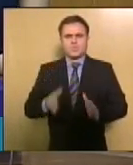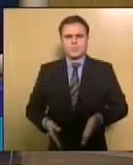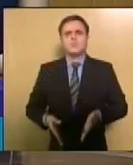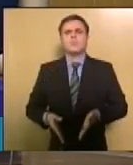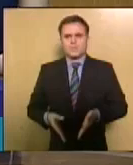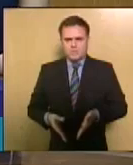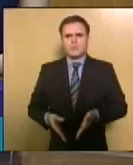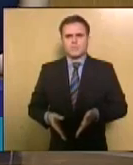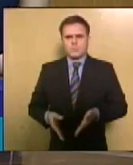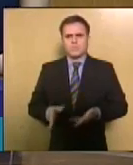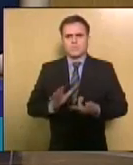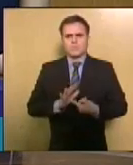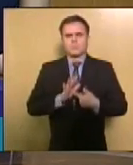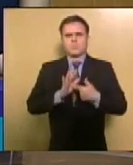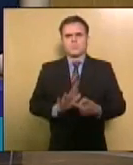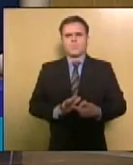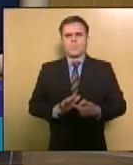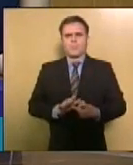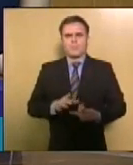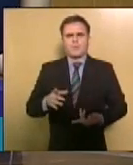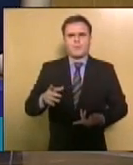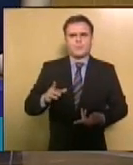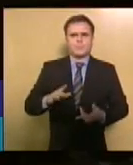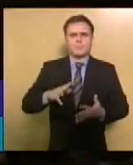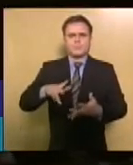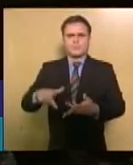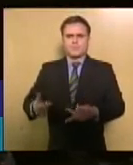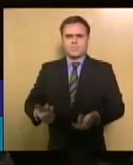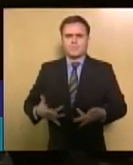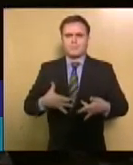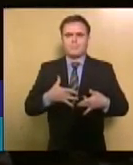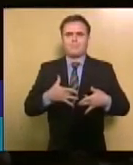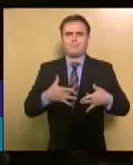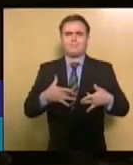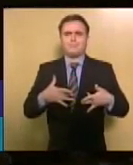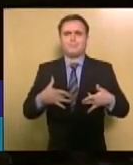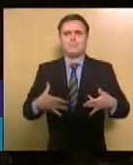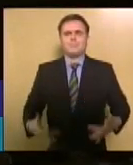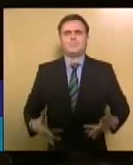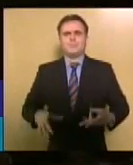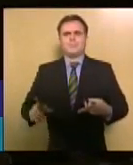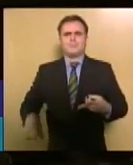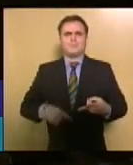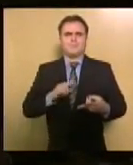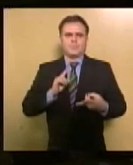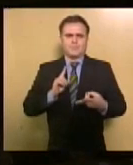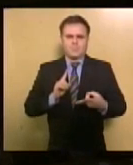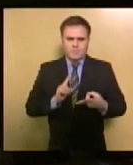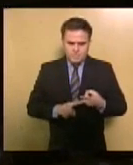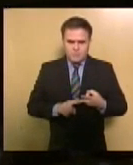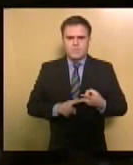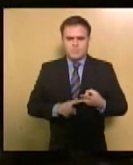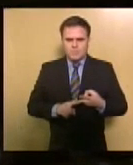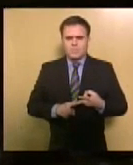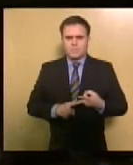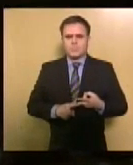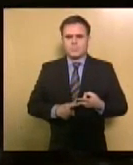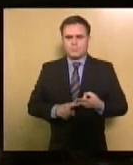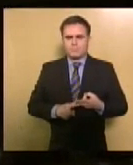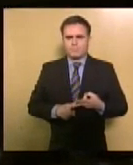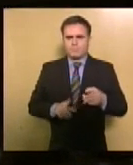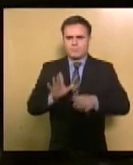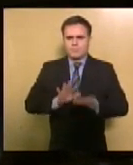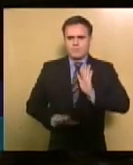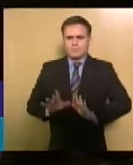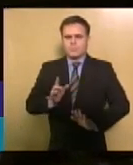gerou uma onda de solidariedade internacional Fabulosa gerou eh uma atensão